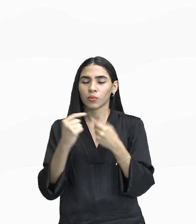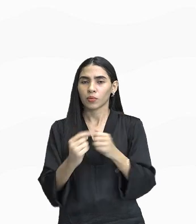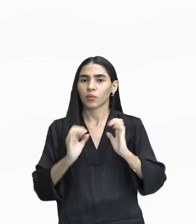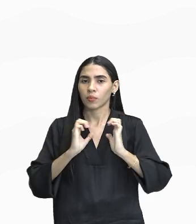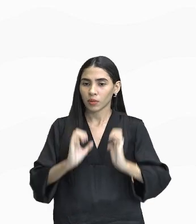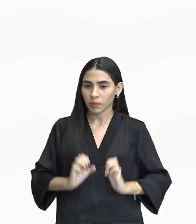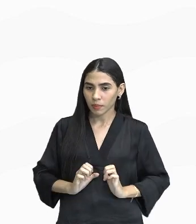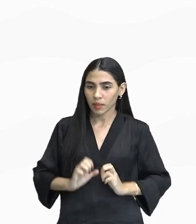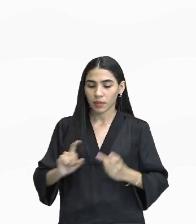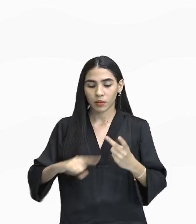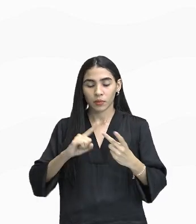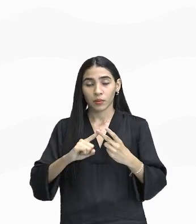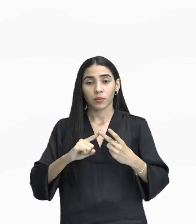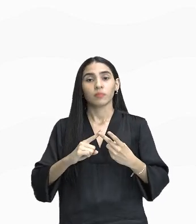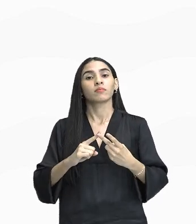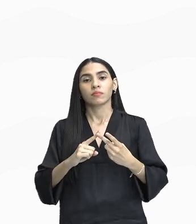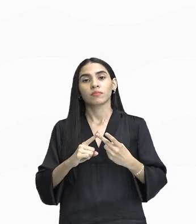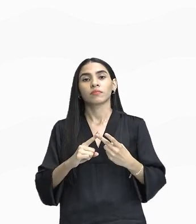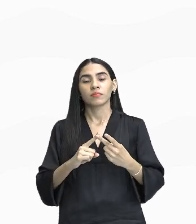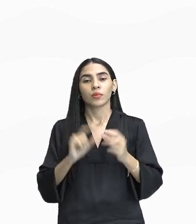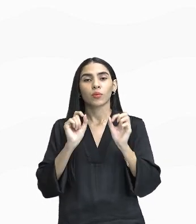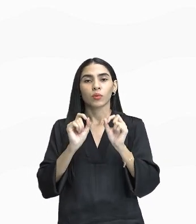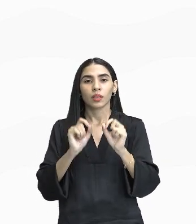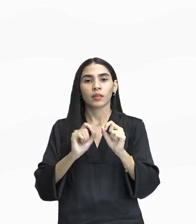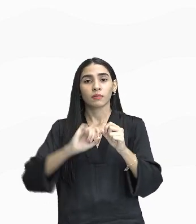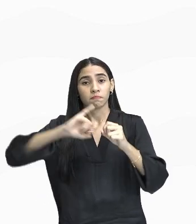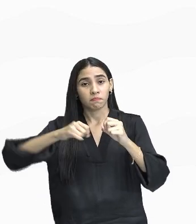comportamentos, essas condutas, elas são